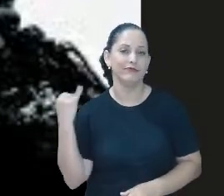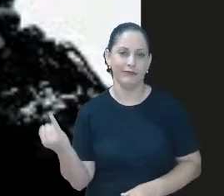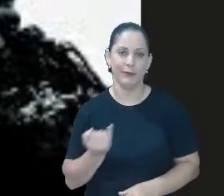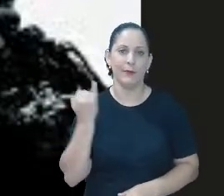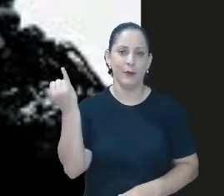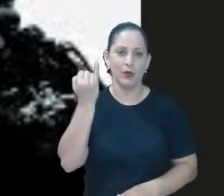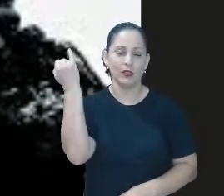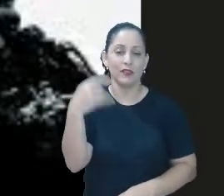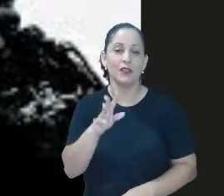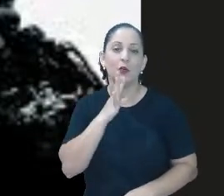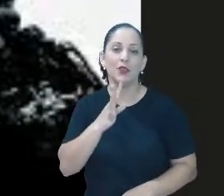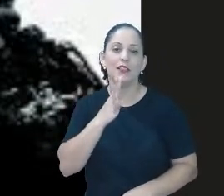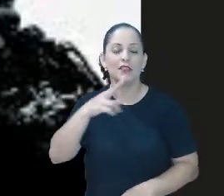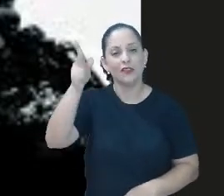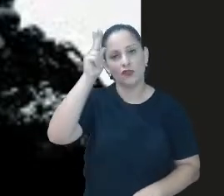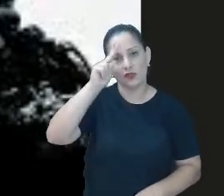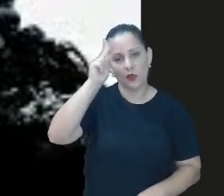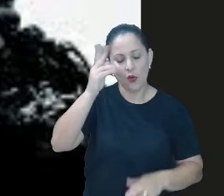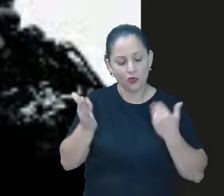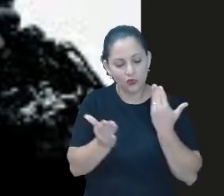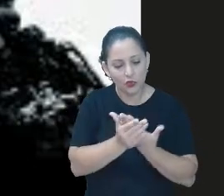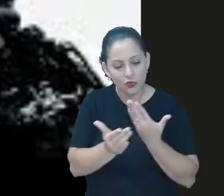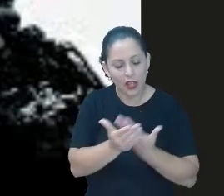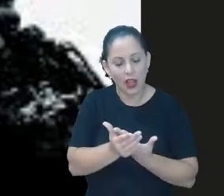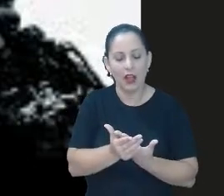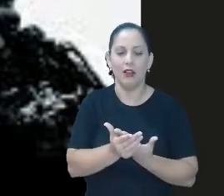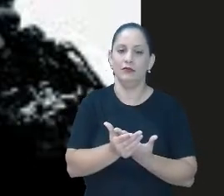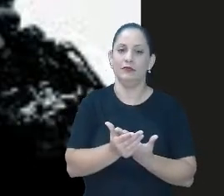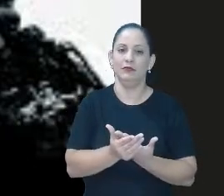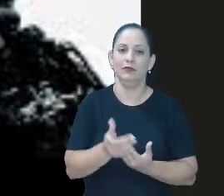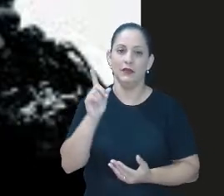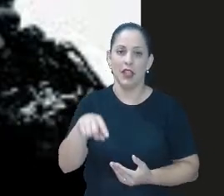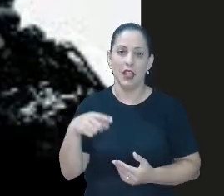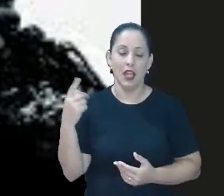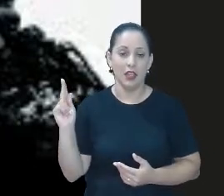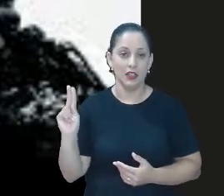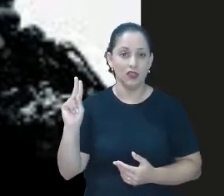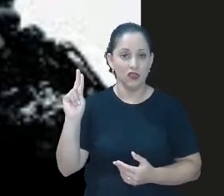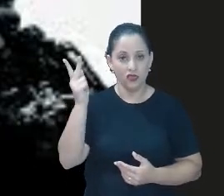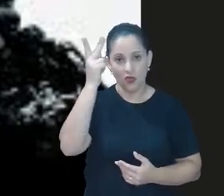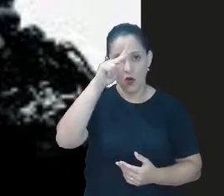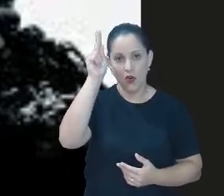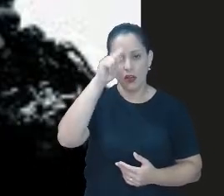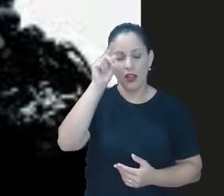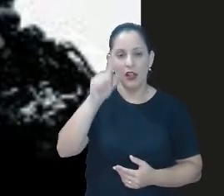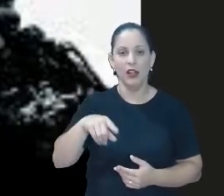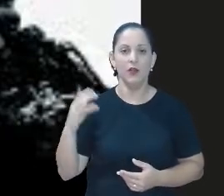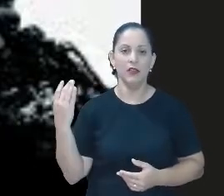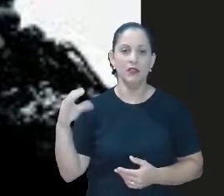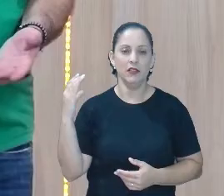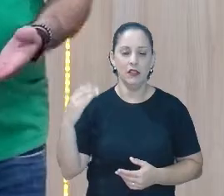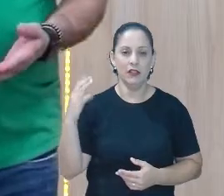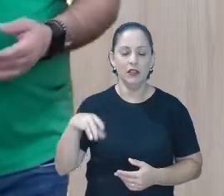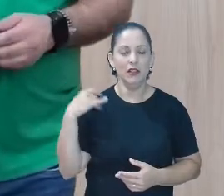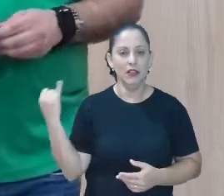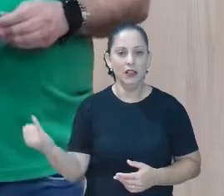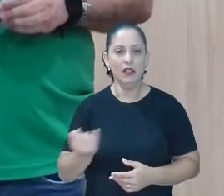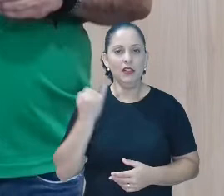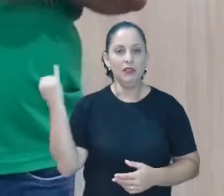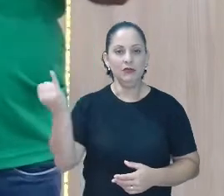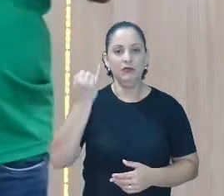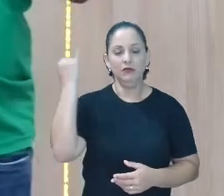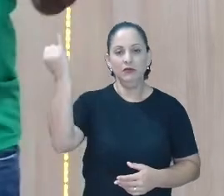da história. Então, a gente viu que a história, né, ela é uma ciência muito importante, né? A gente viu,